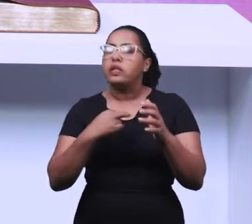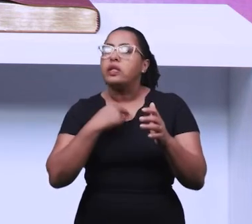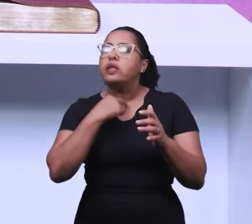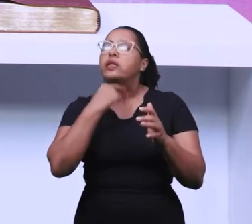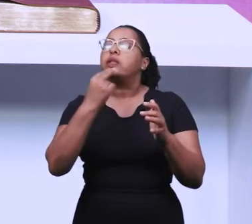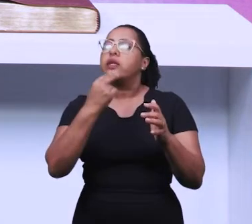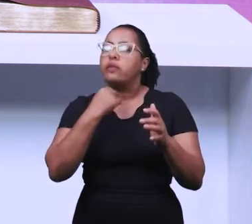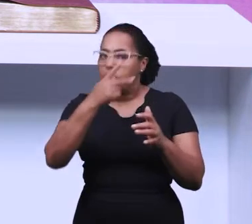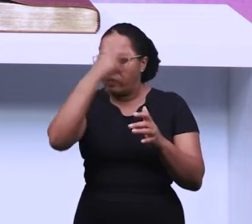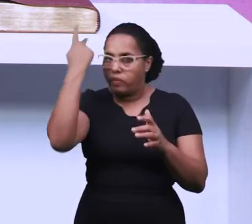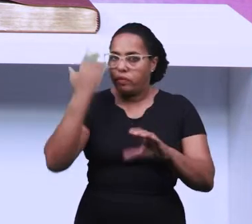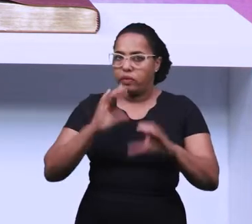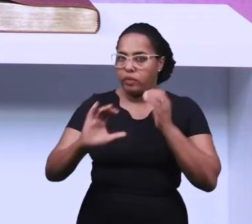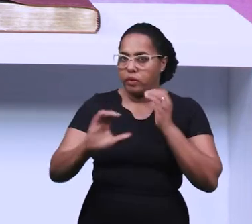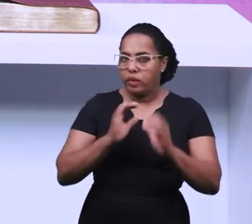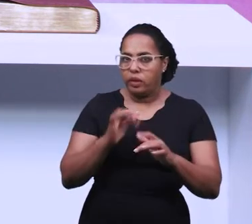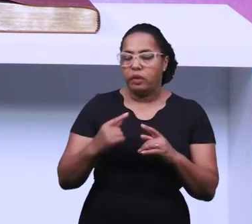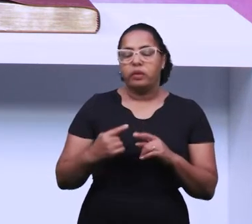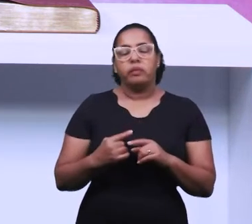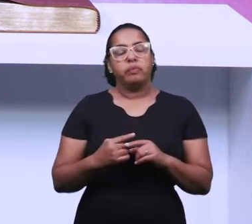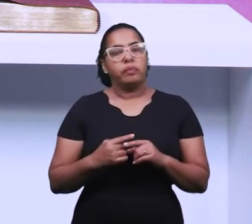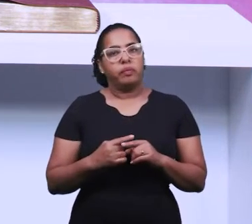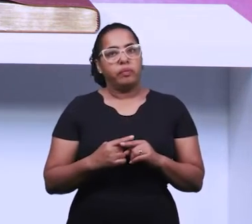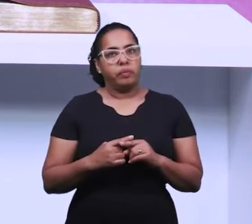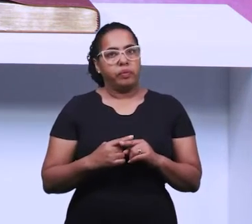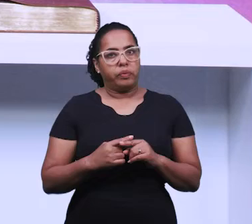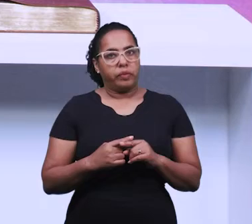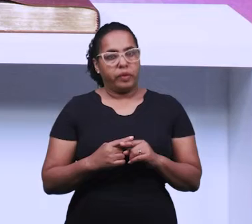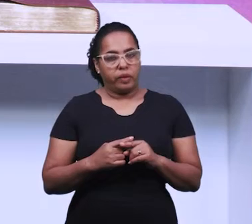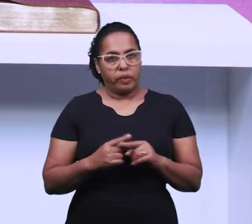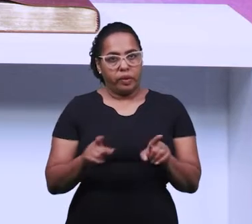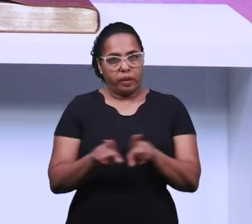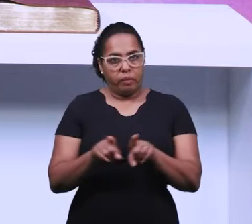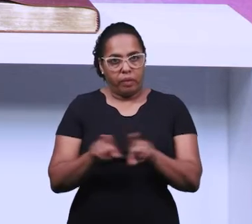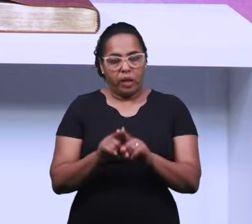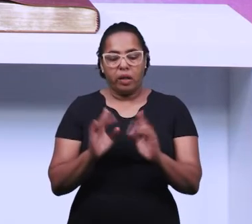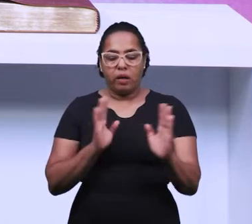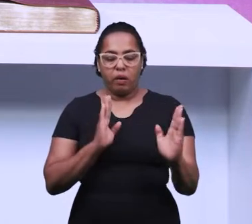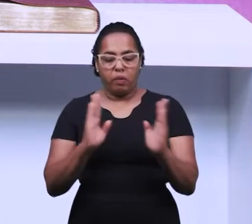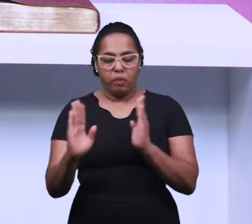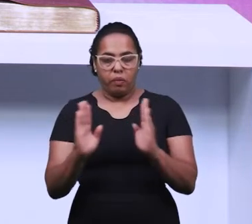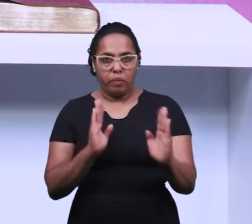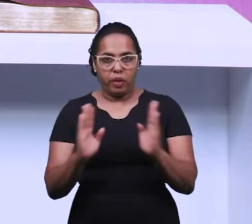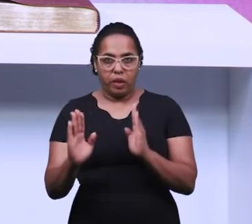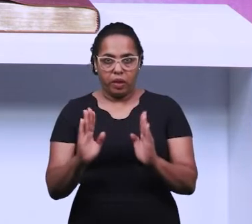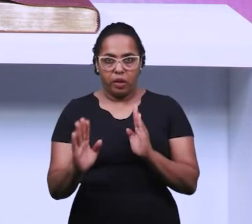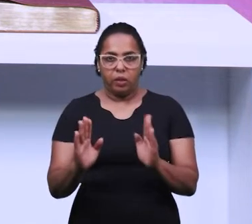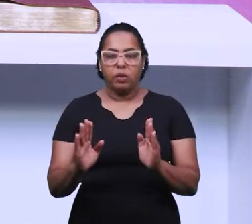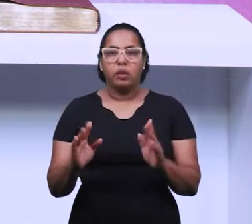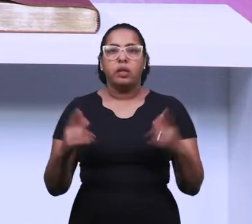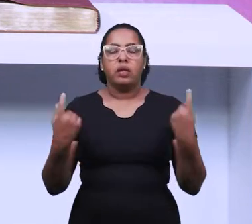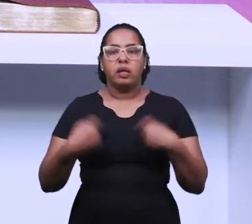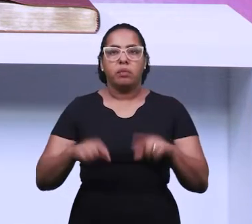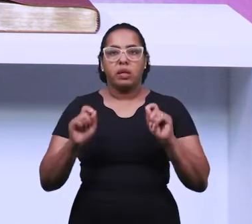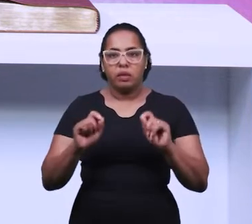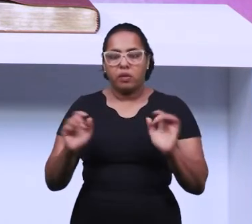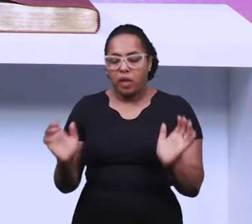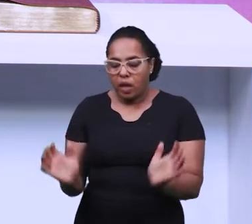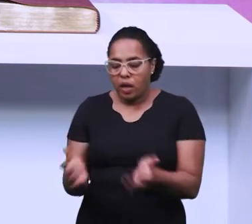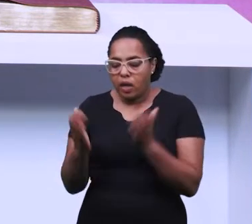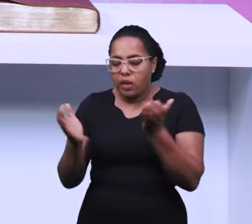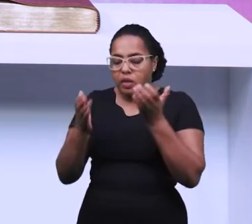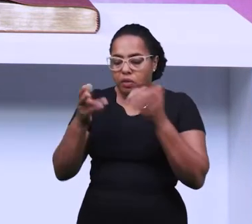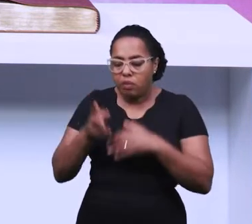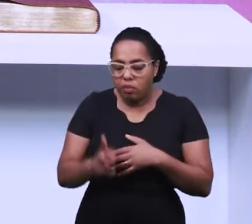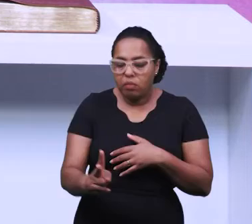produção vocal desse cantor. Mas, como falamos, é o momento onde ele deve ser ainda